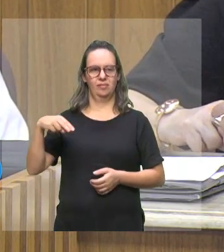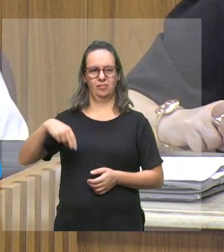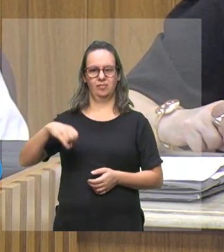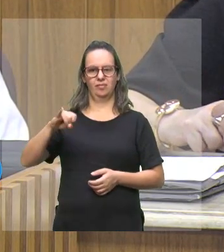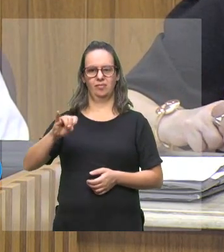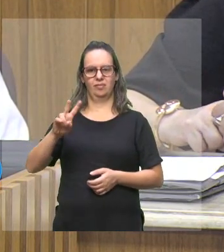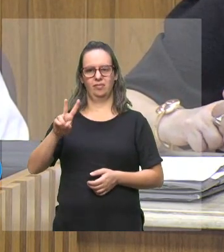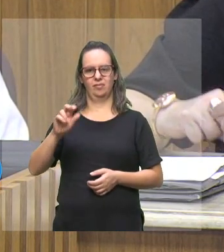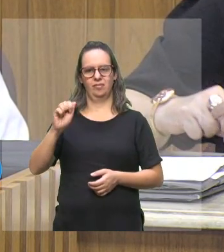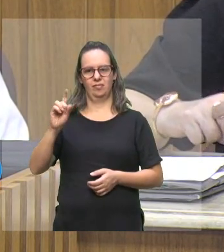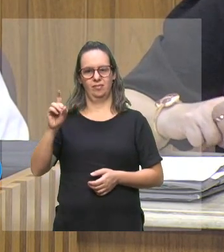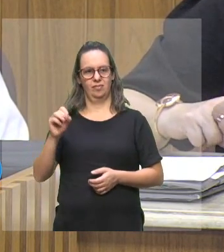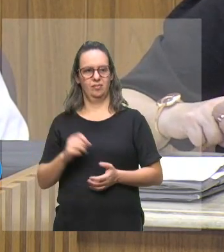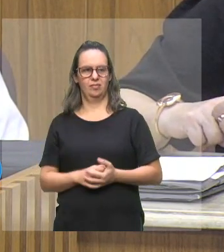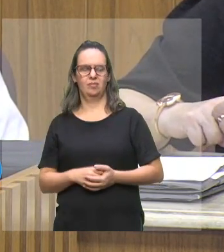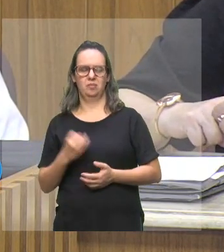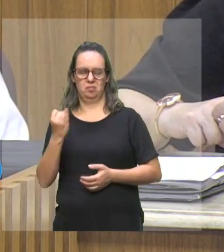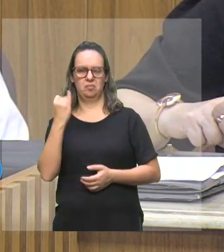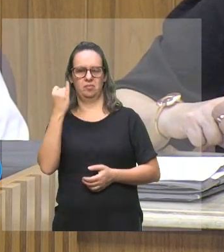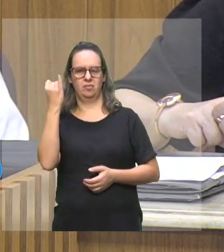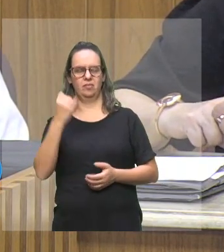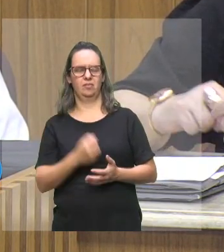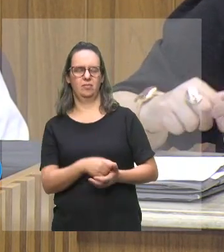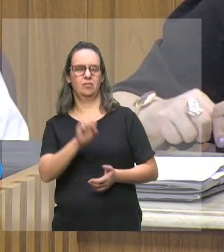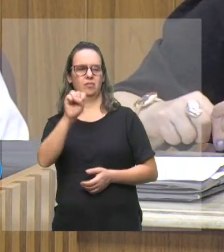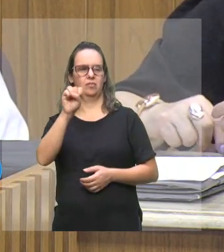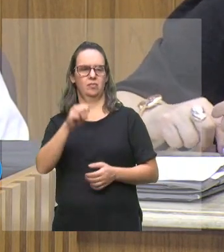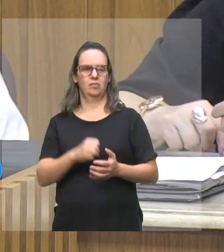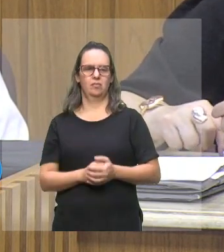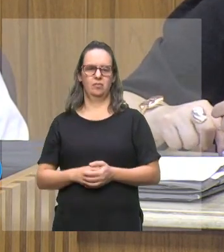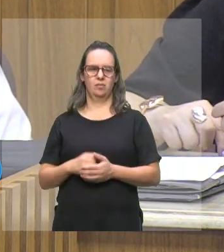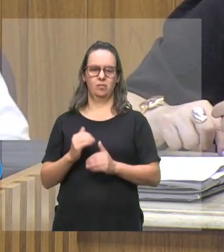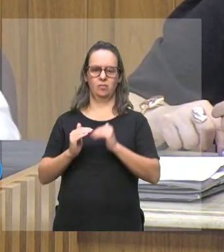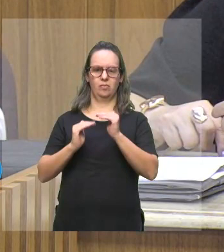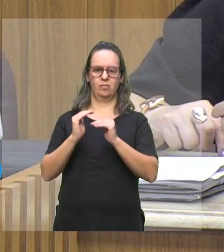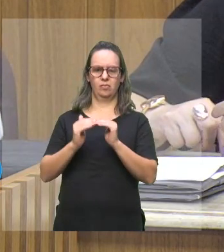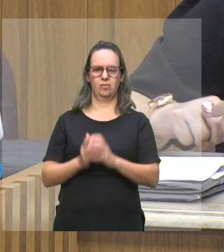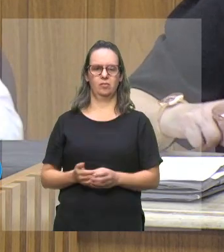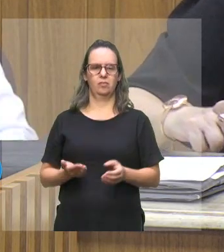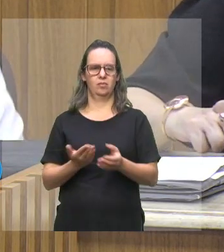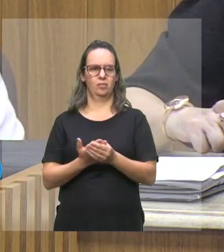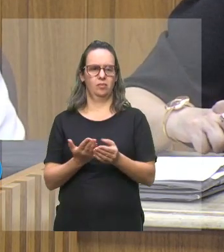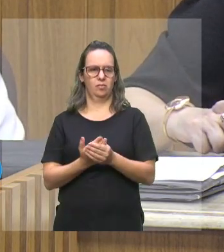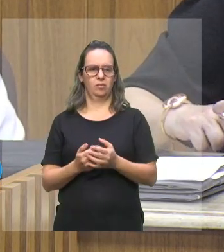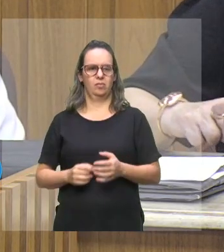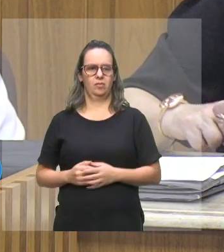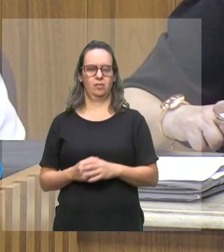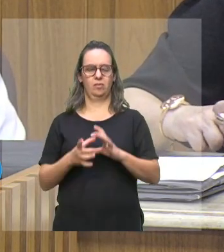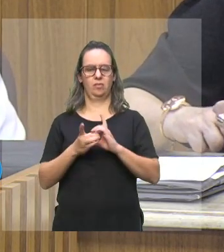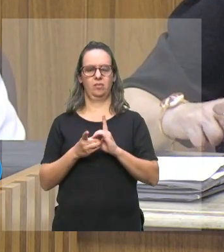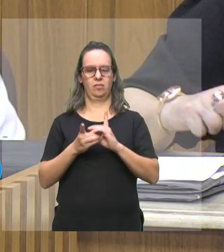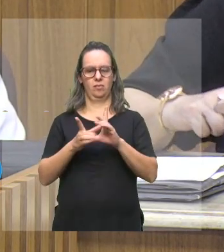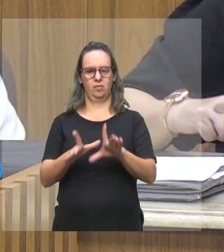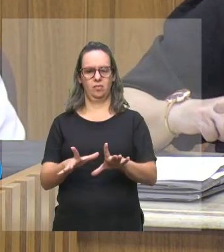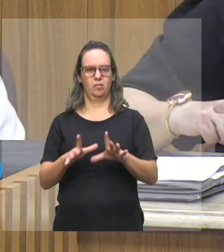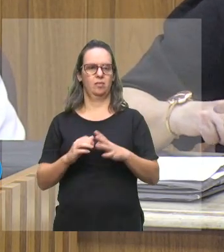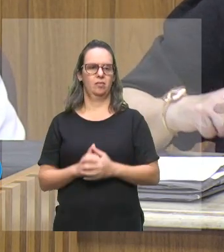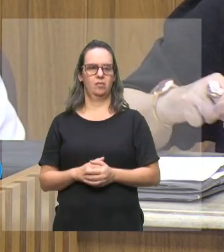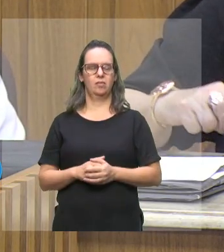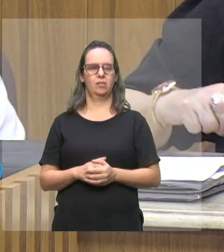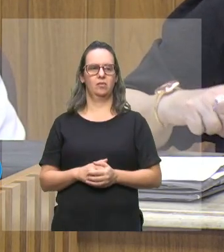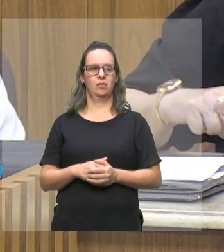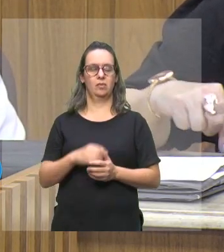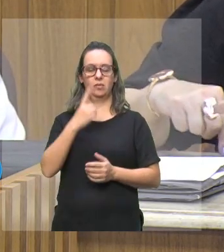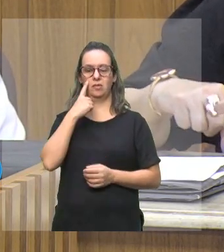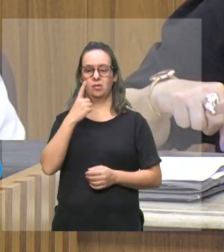que, no processo democrático e na discussão democrática da Casa Legislativa, que a gente enxergar e entender e